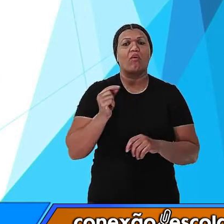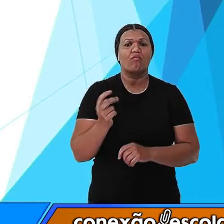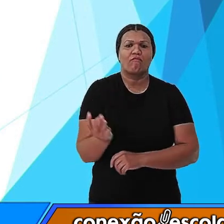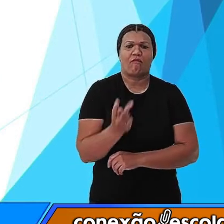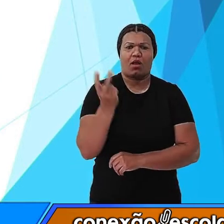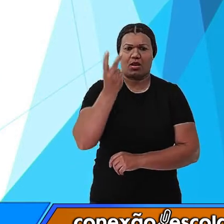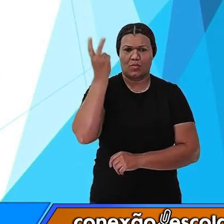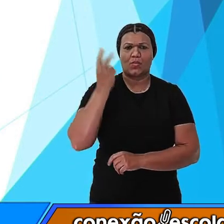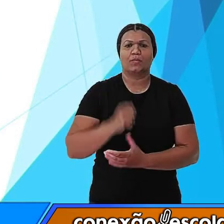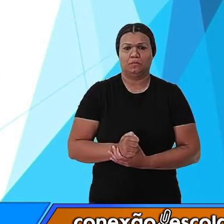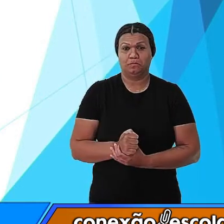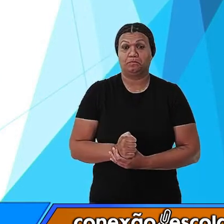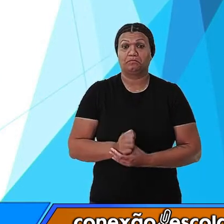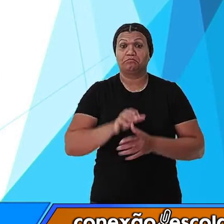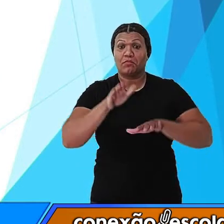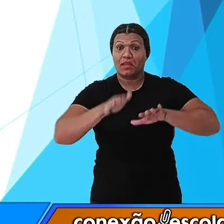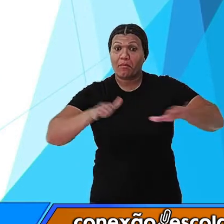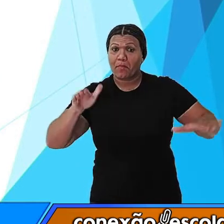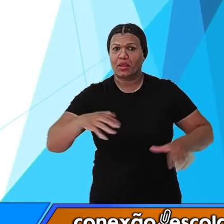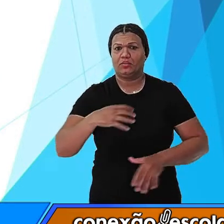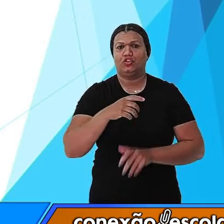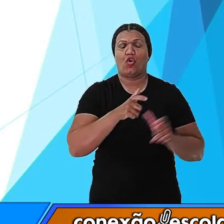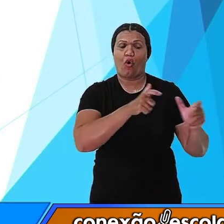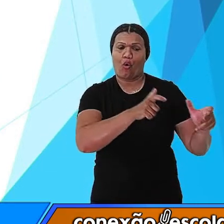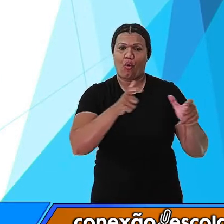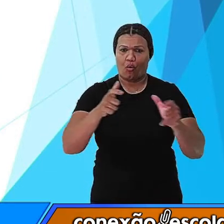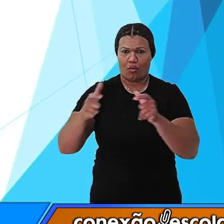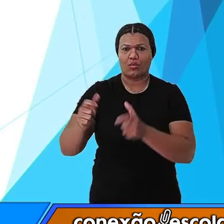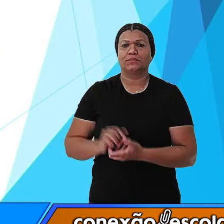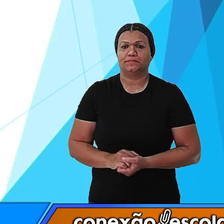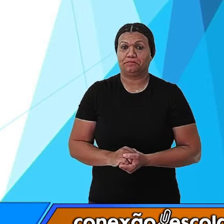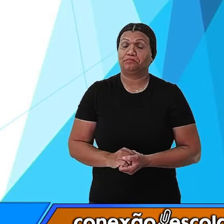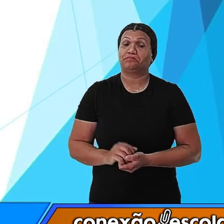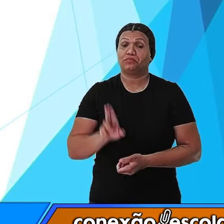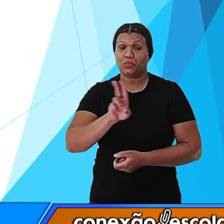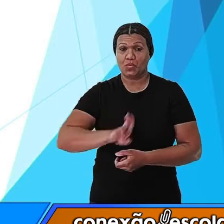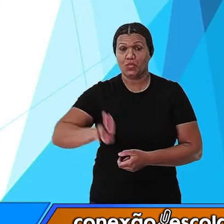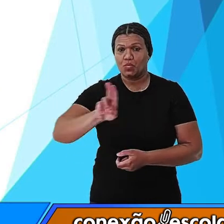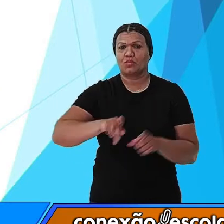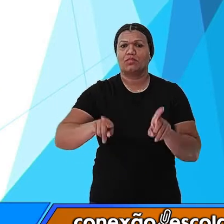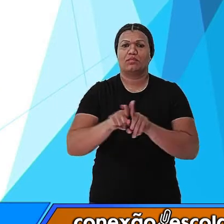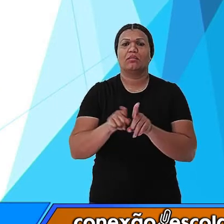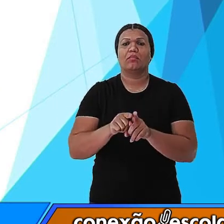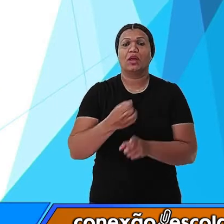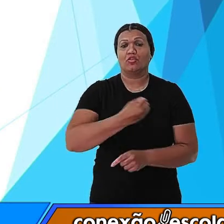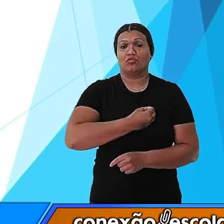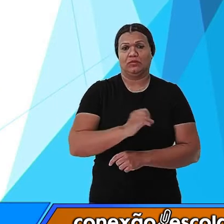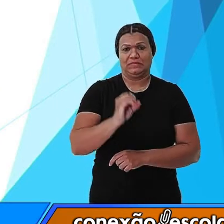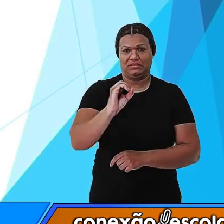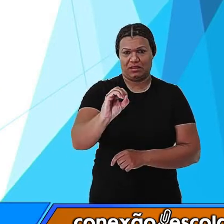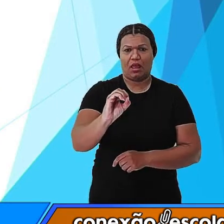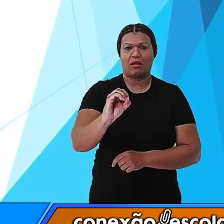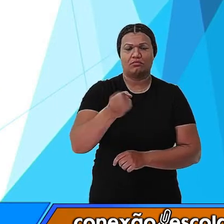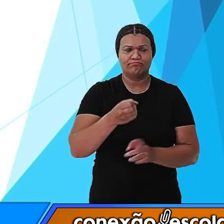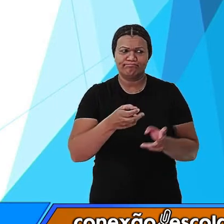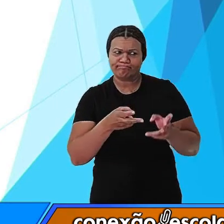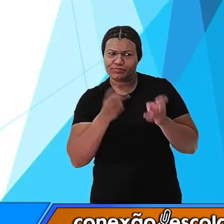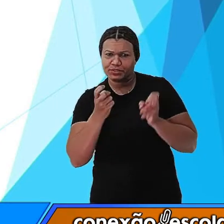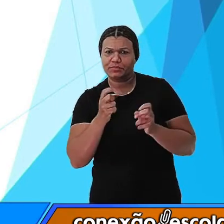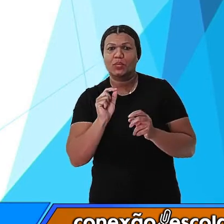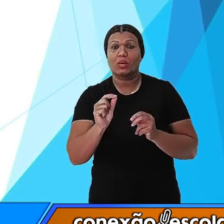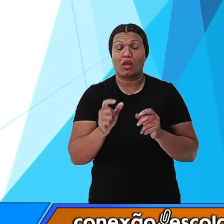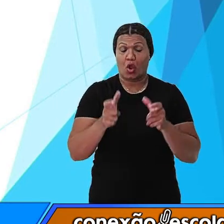uma determinada posição. Utiliza-se também, né, o número 0 para identificar que